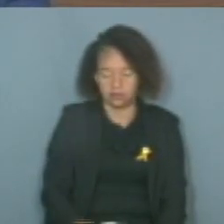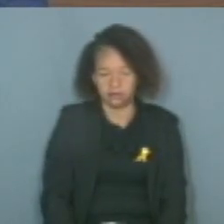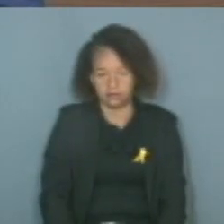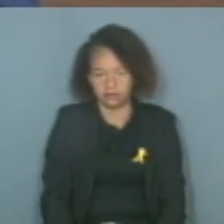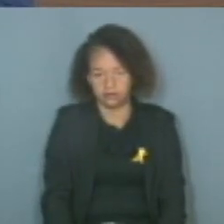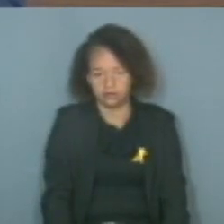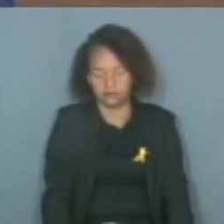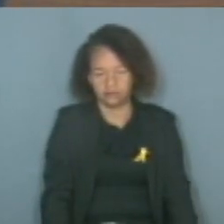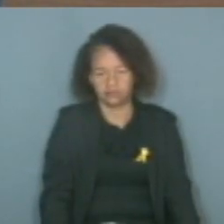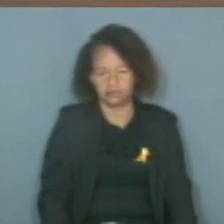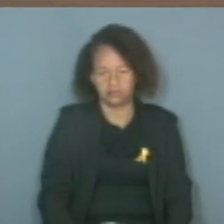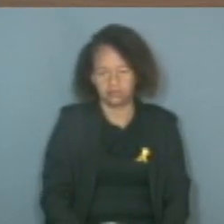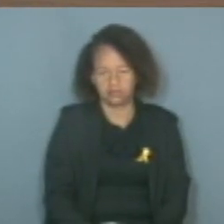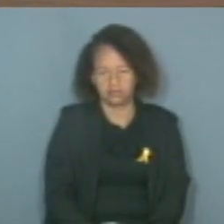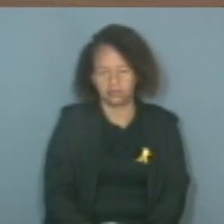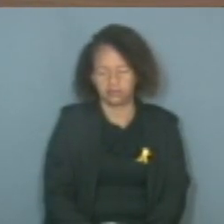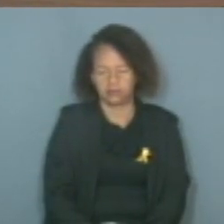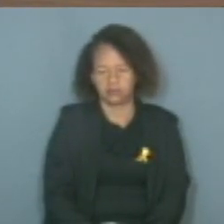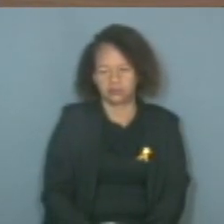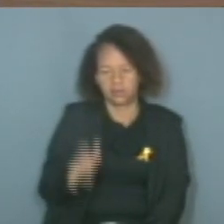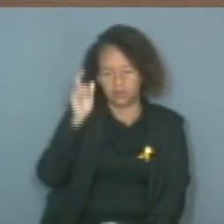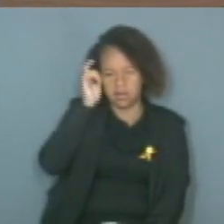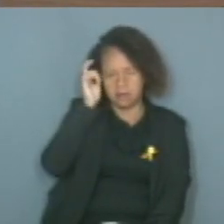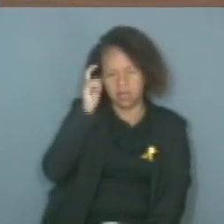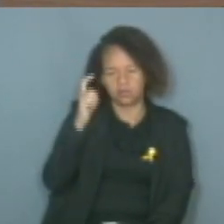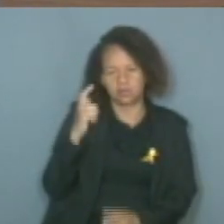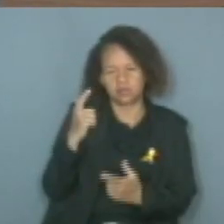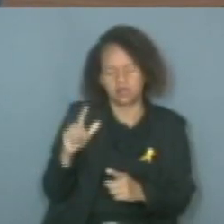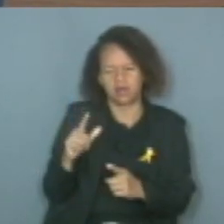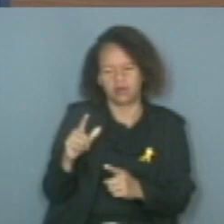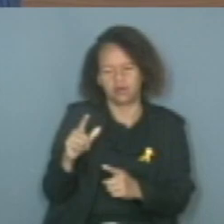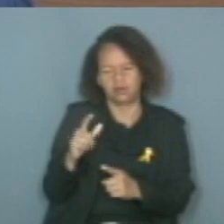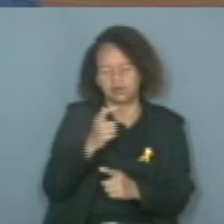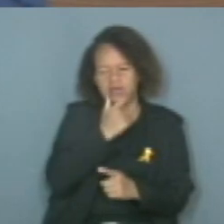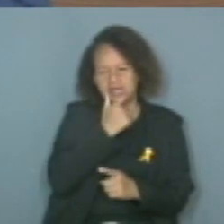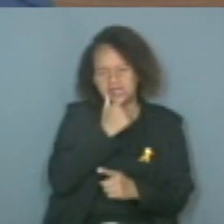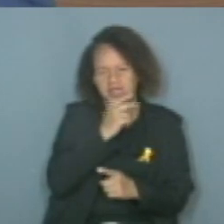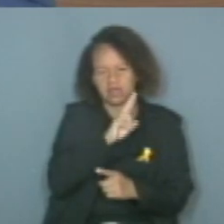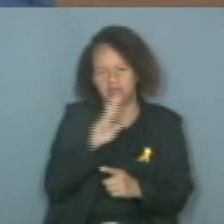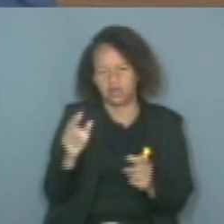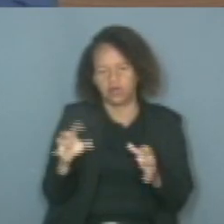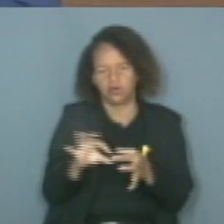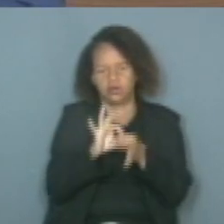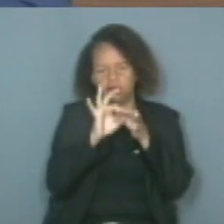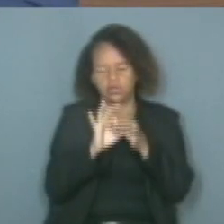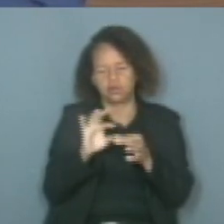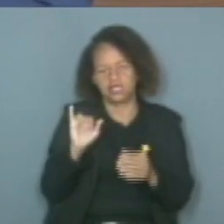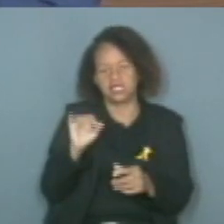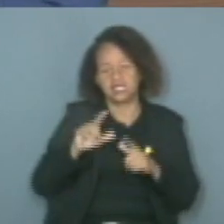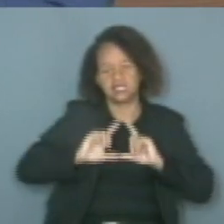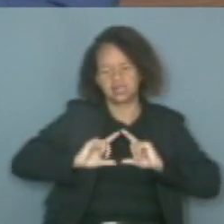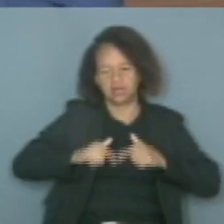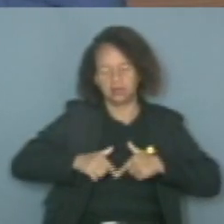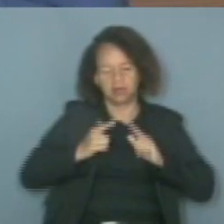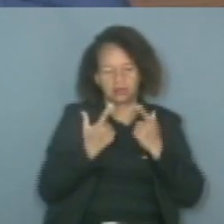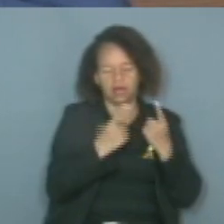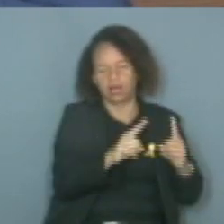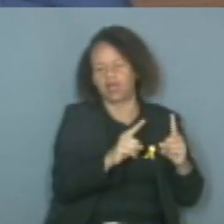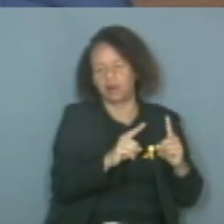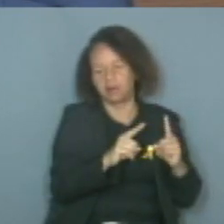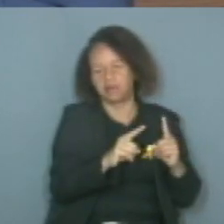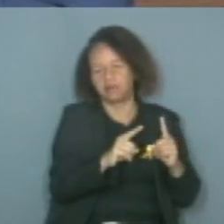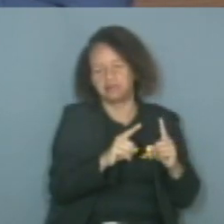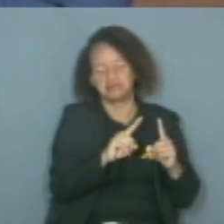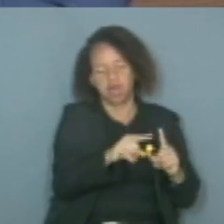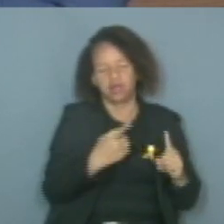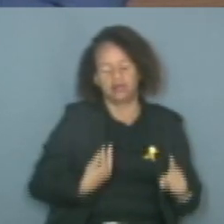esse áudio. E os inimigos são o wokismo ou marxismo se unindo ao islamismo para atacar o que chamamos de modo